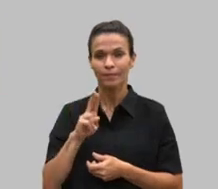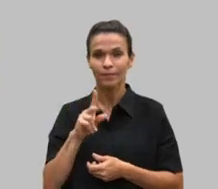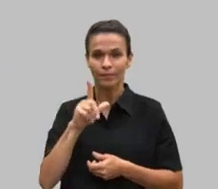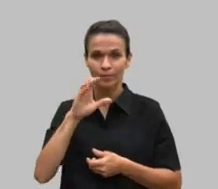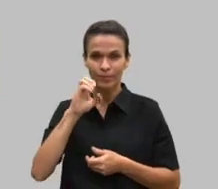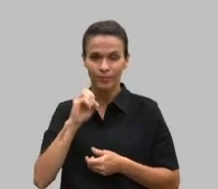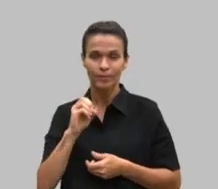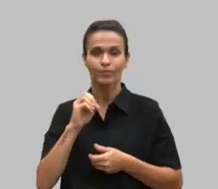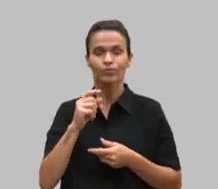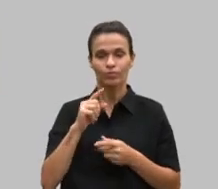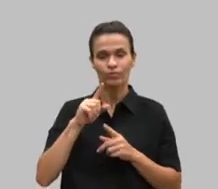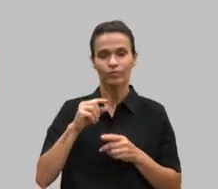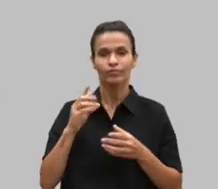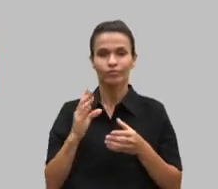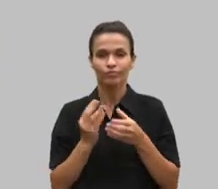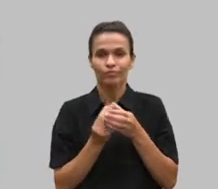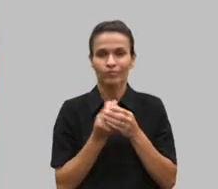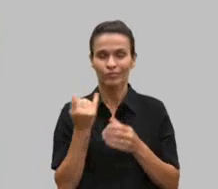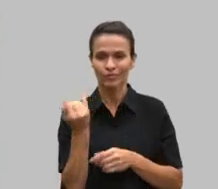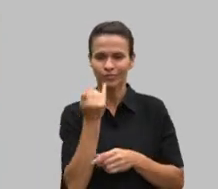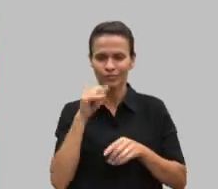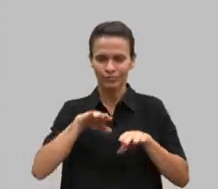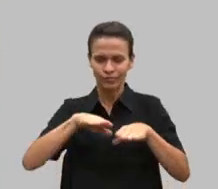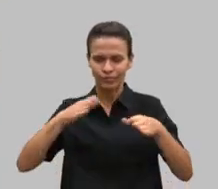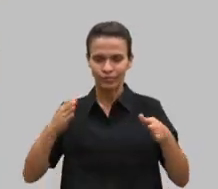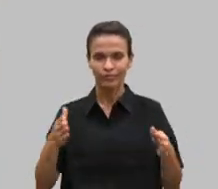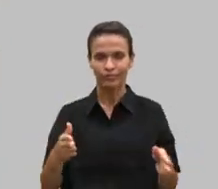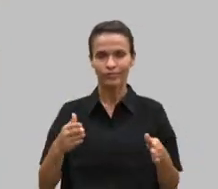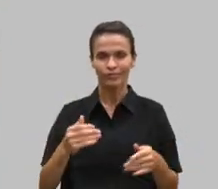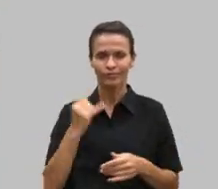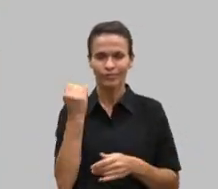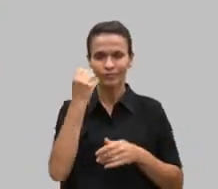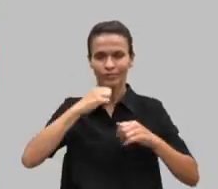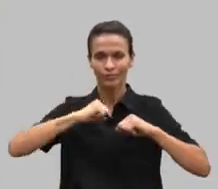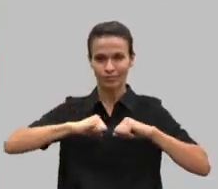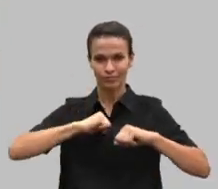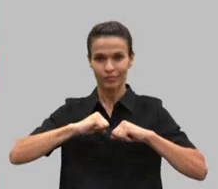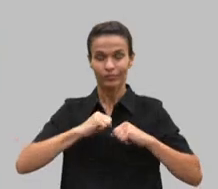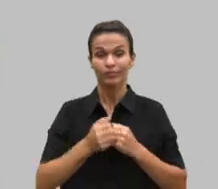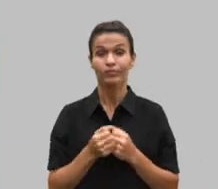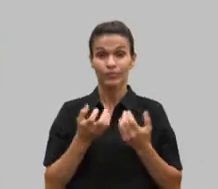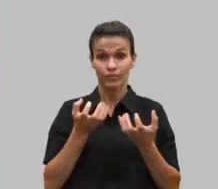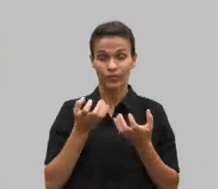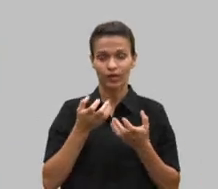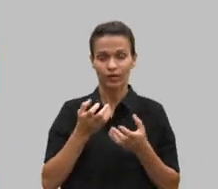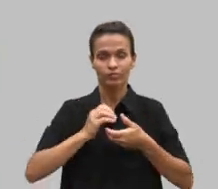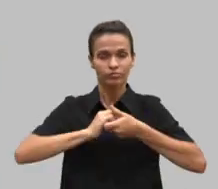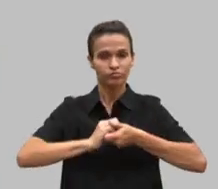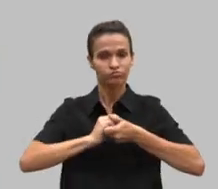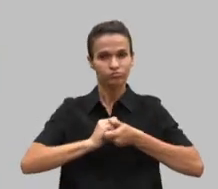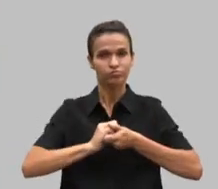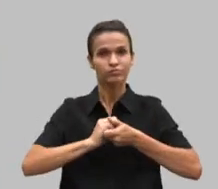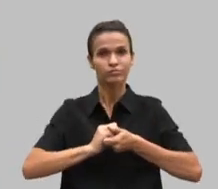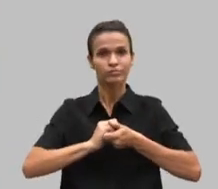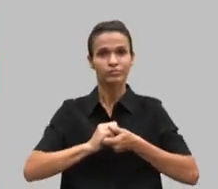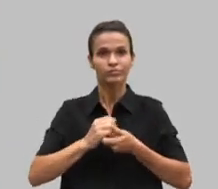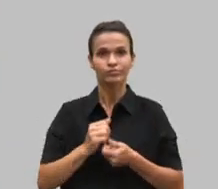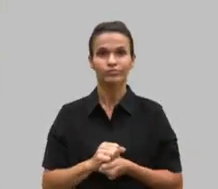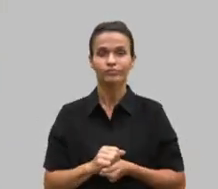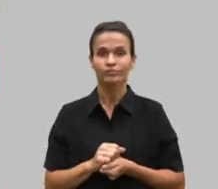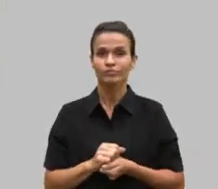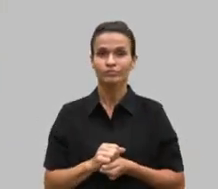essa importante essa importante mesmo esse importante debate o que eu quero dizer como rápida saudação eu ocupem a